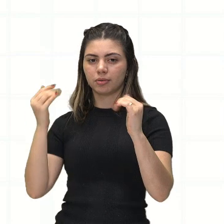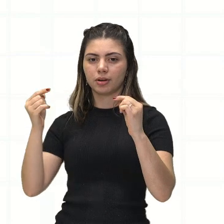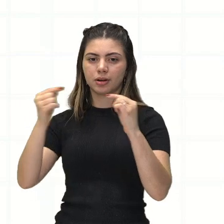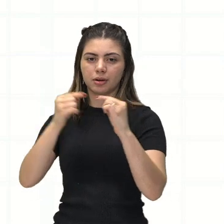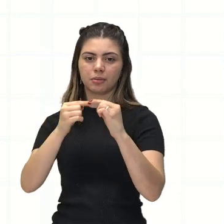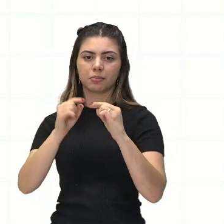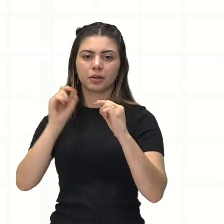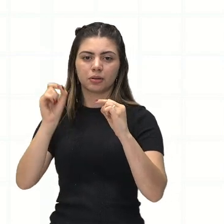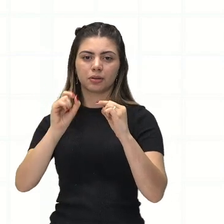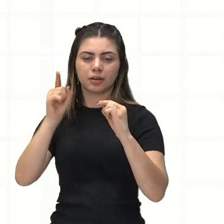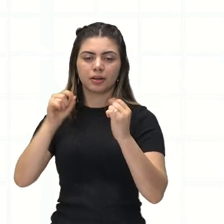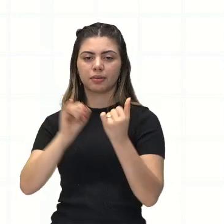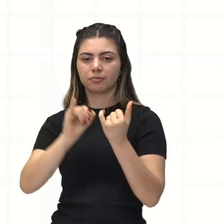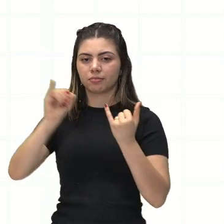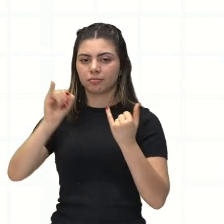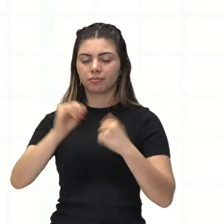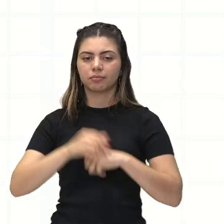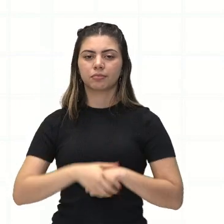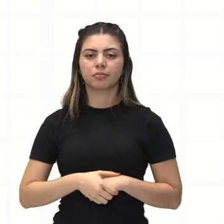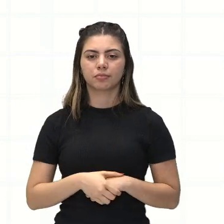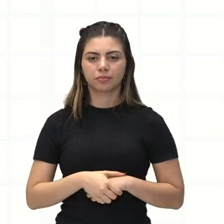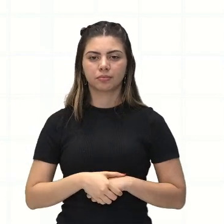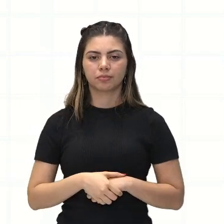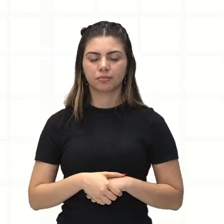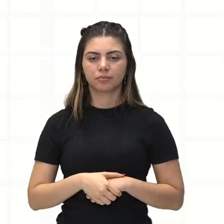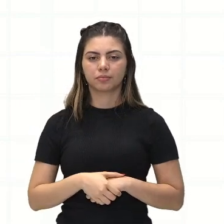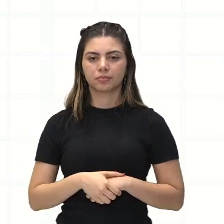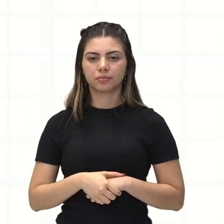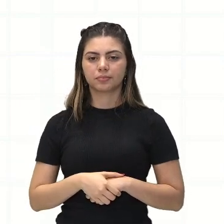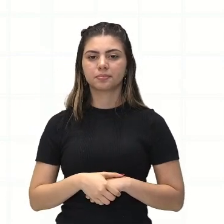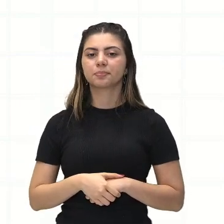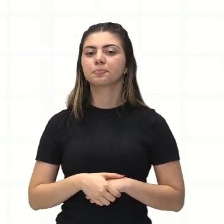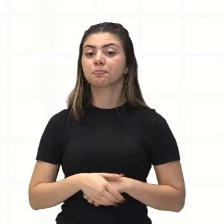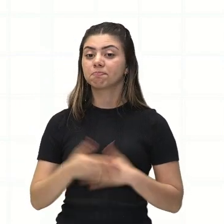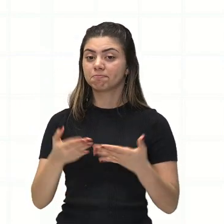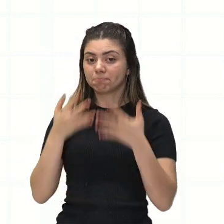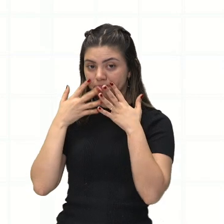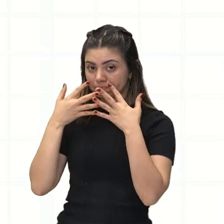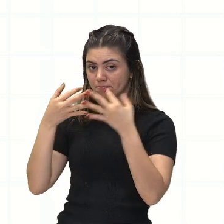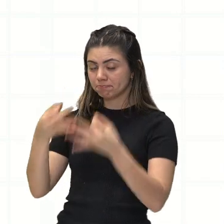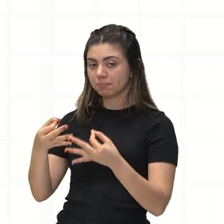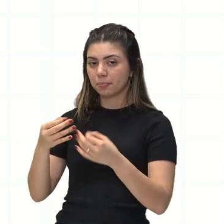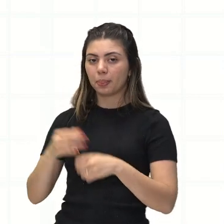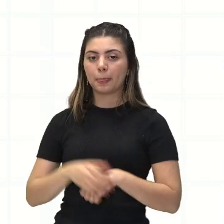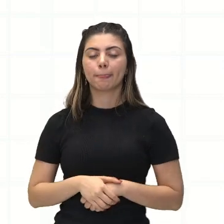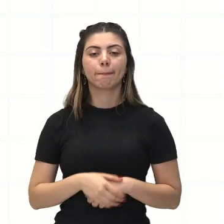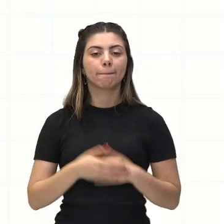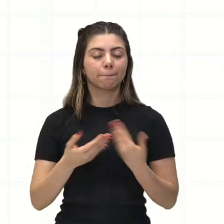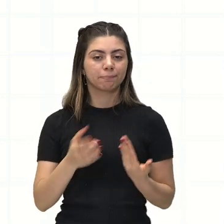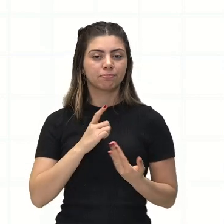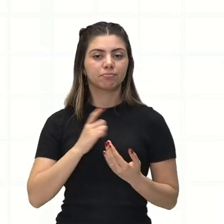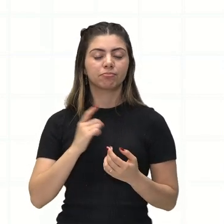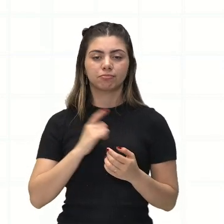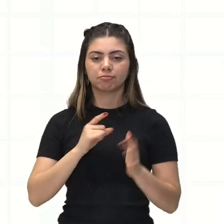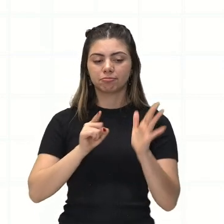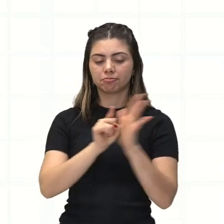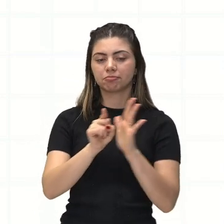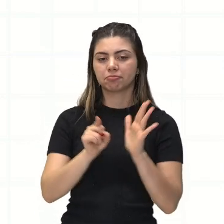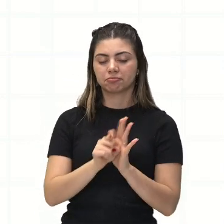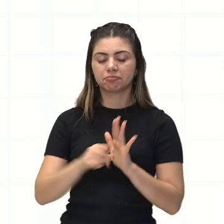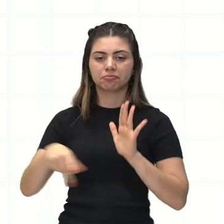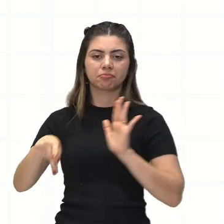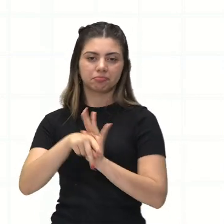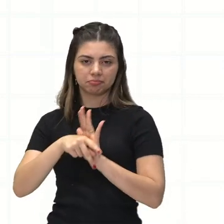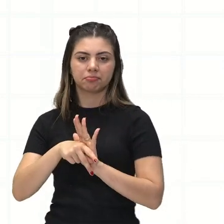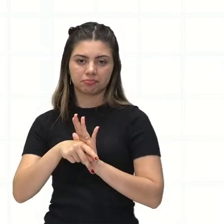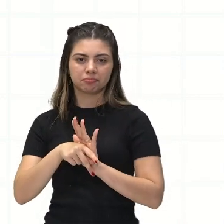objeto indireto. Muito atentos aí. Então, o objeto direto responde a pergunta para quem ou para o que, também em